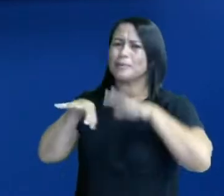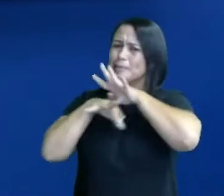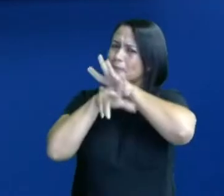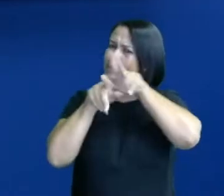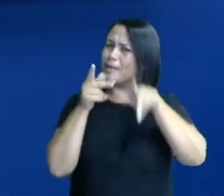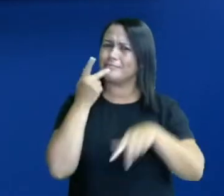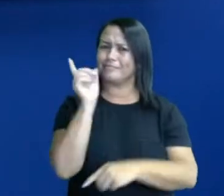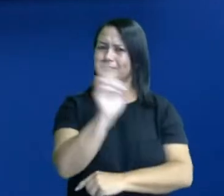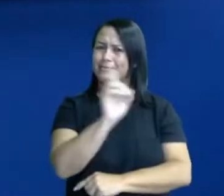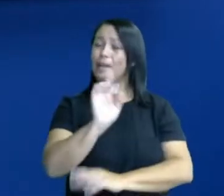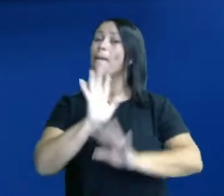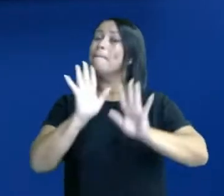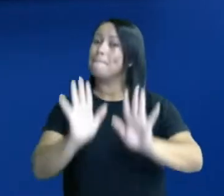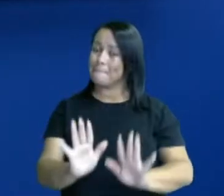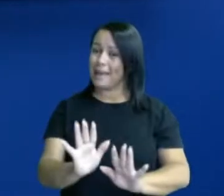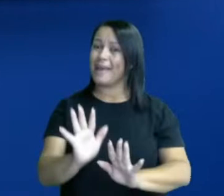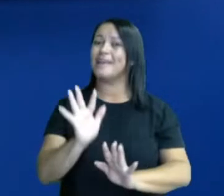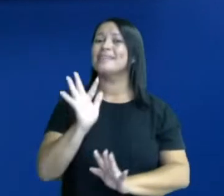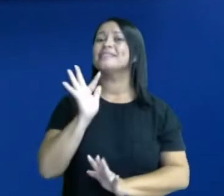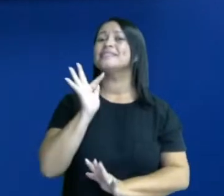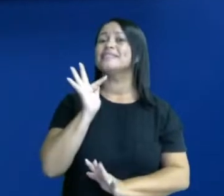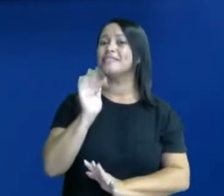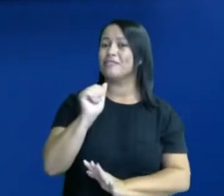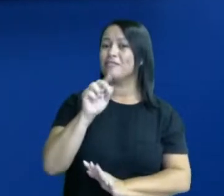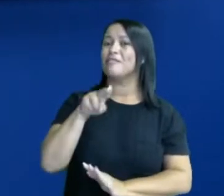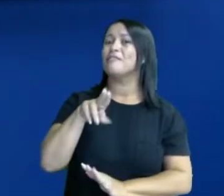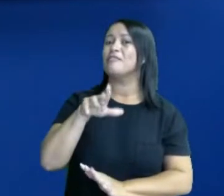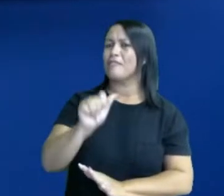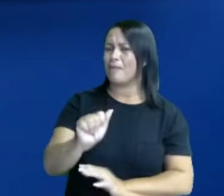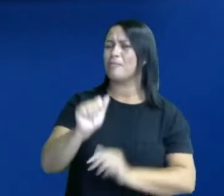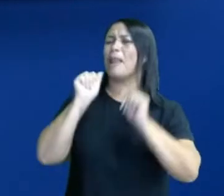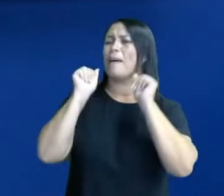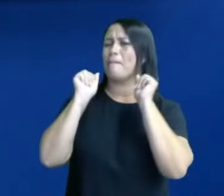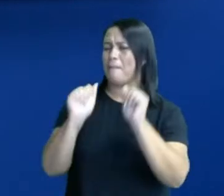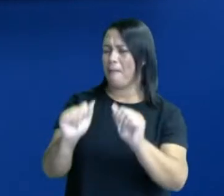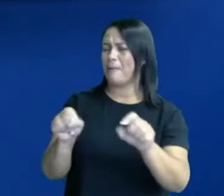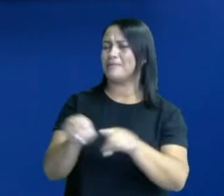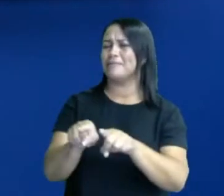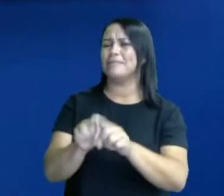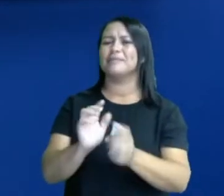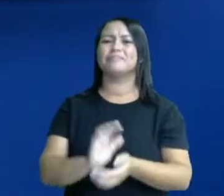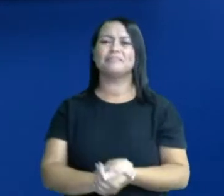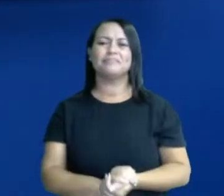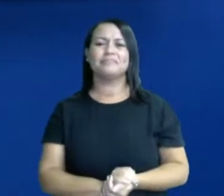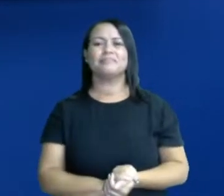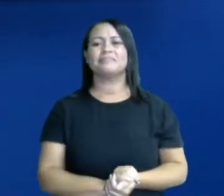falam, mas na fábula isso é permitido, isso é bacana também.